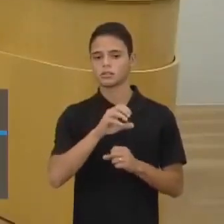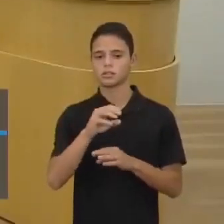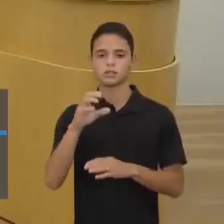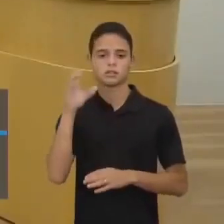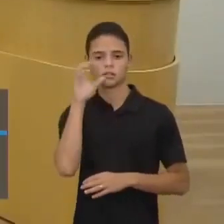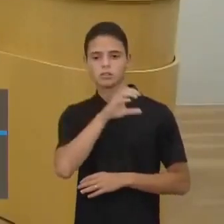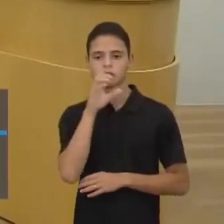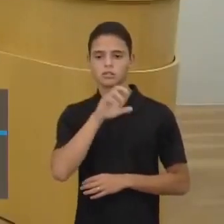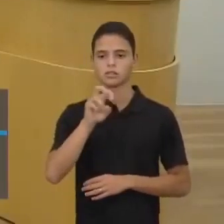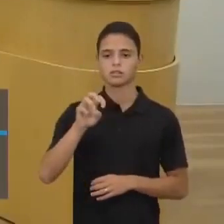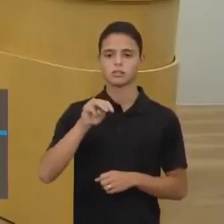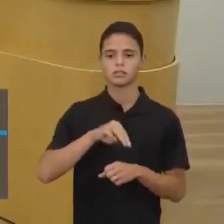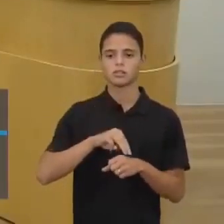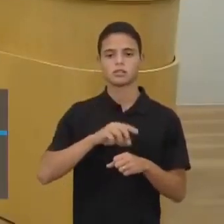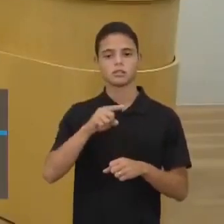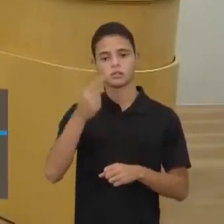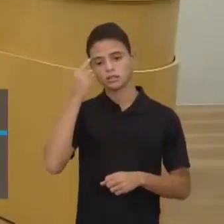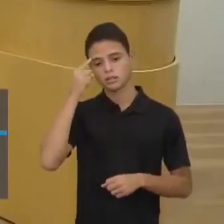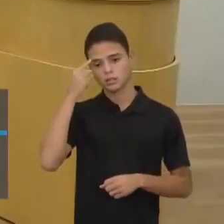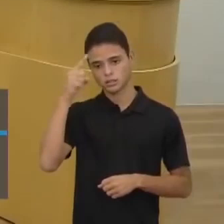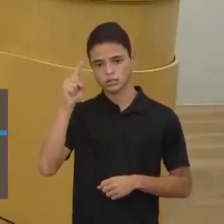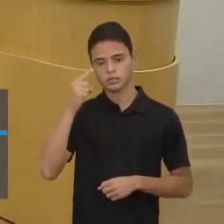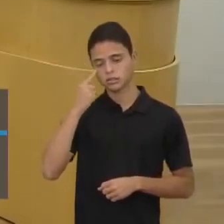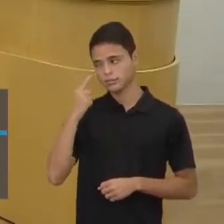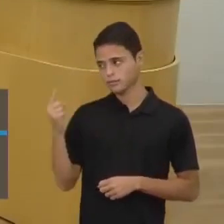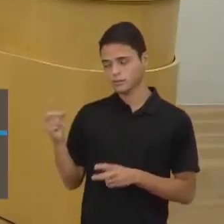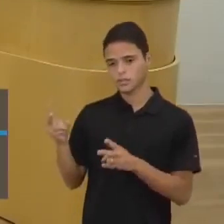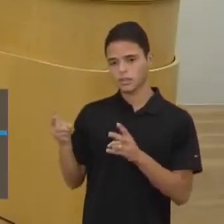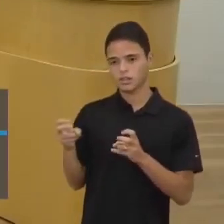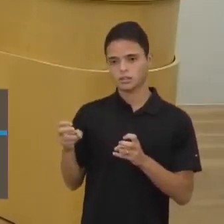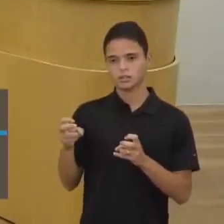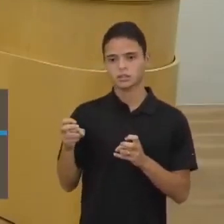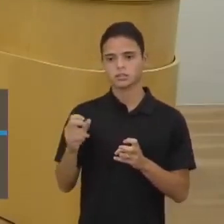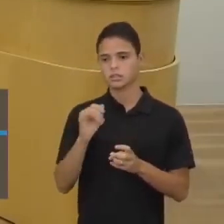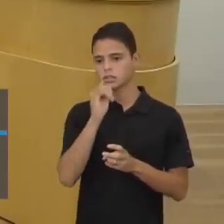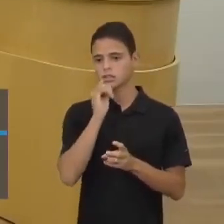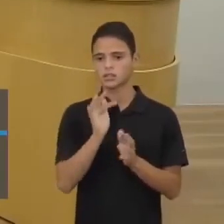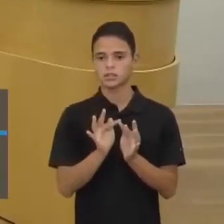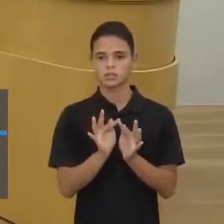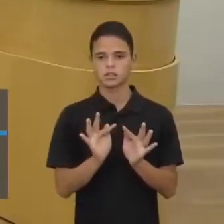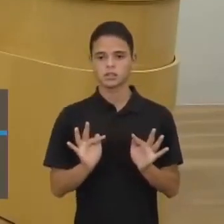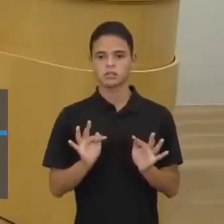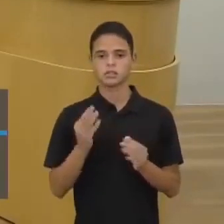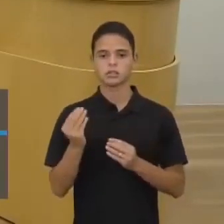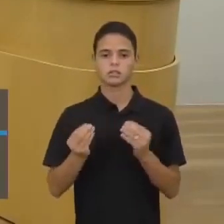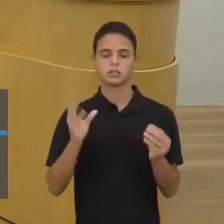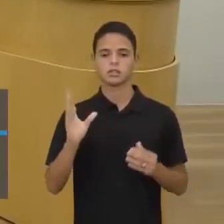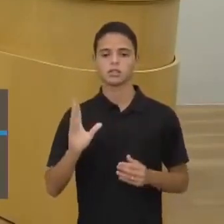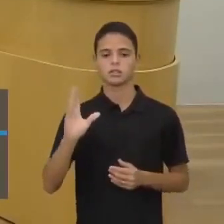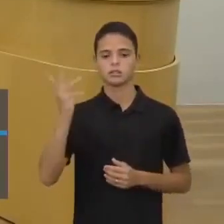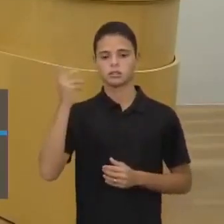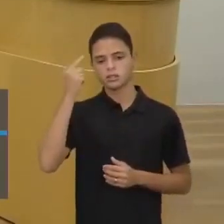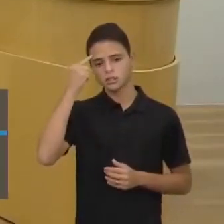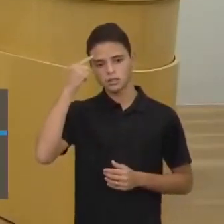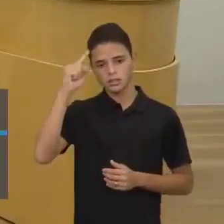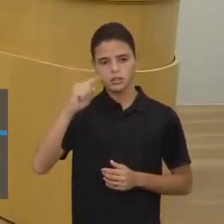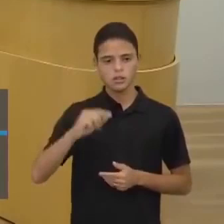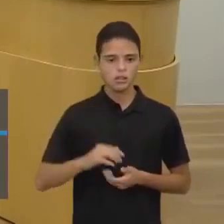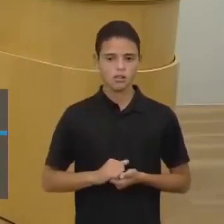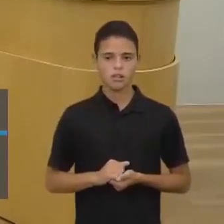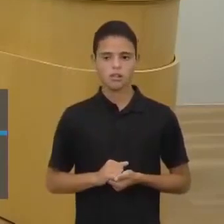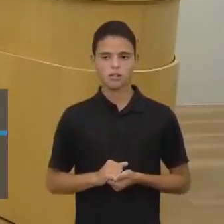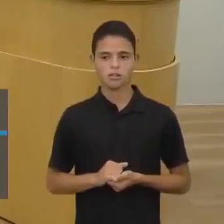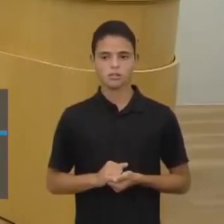em 5 minutos. Mas vocês pegaram a ideia é só exemplificar como que funciona essa ideia do workshop. Agora, vamos então,